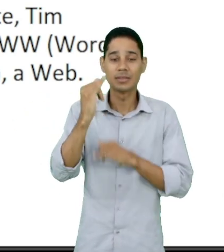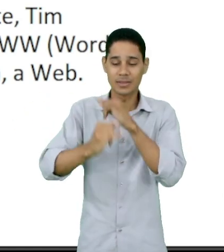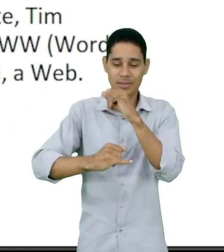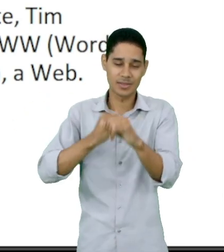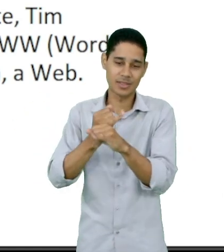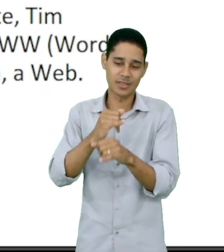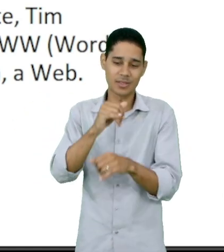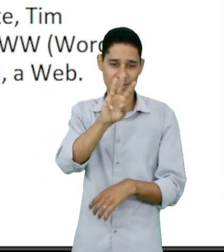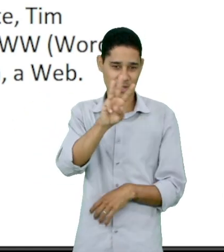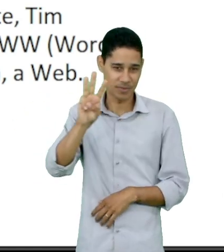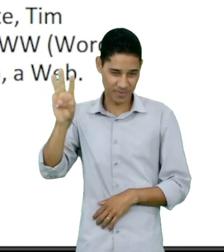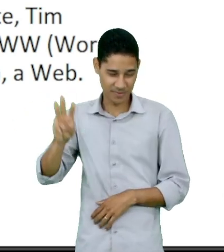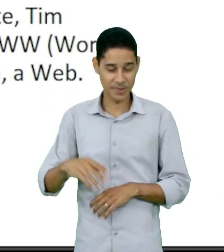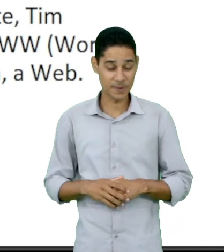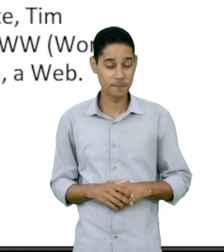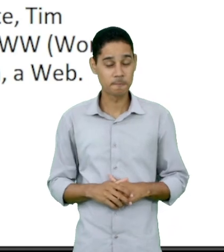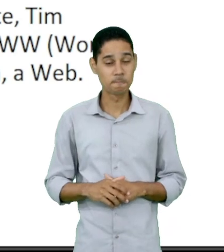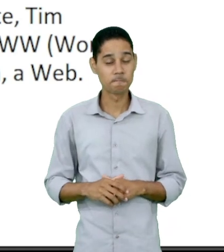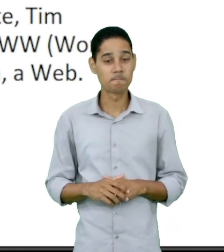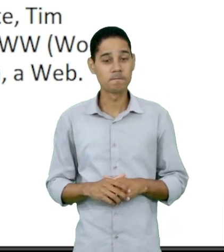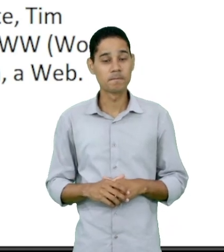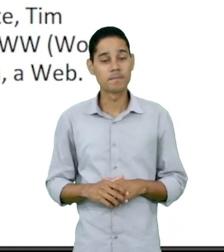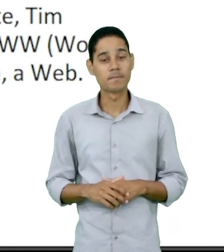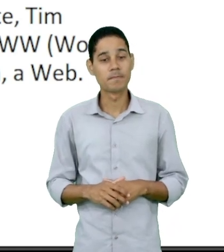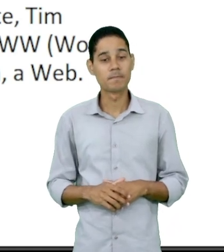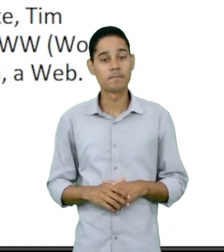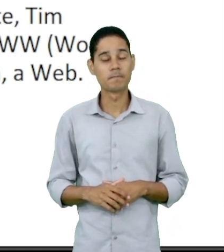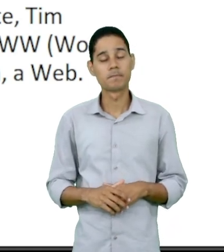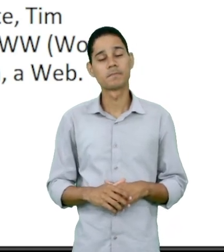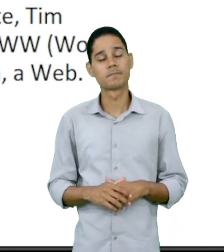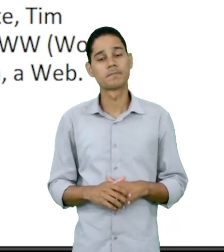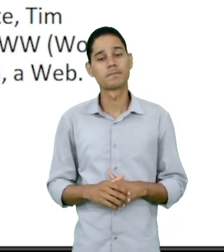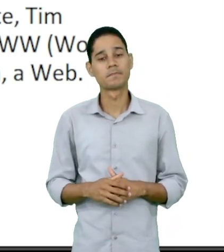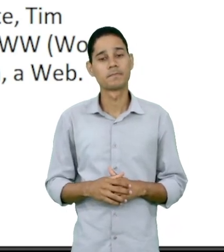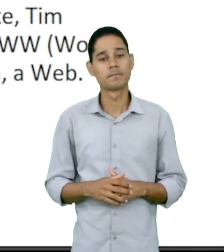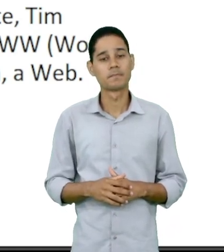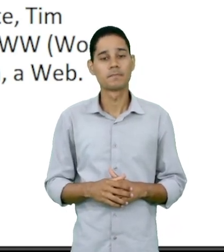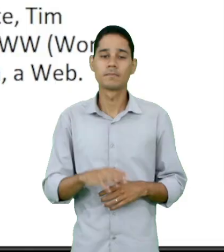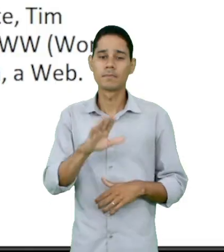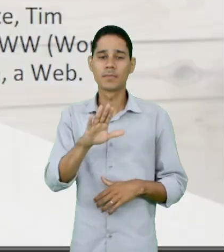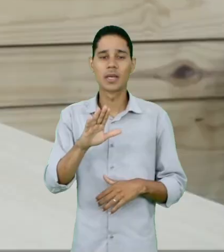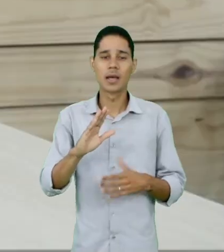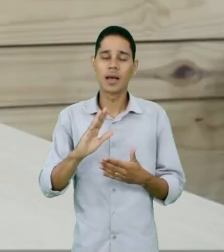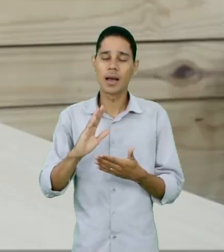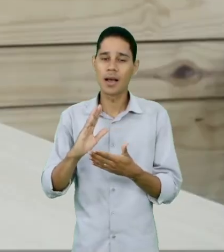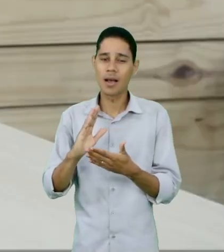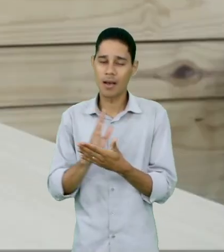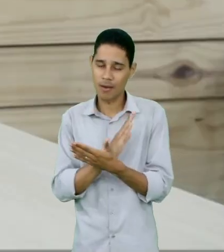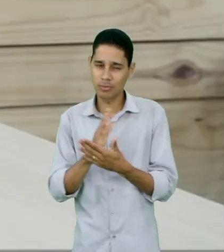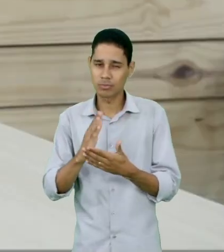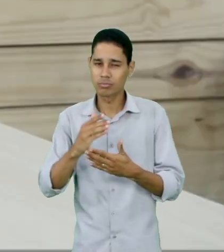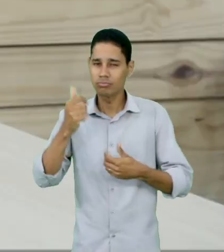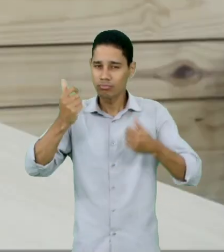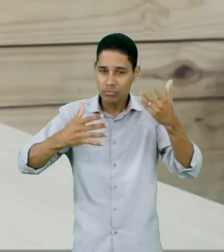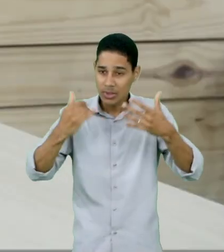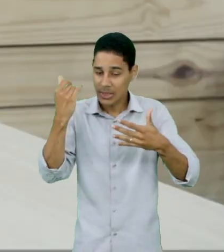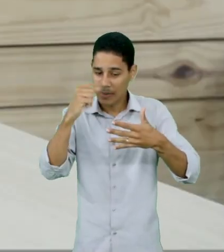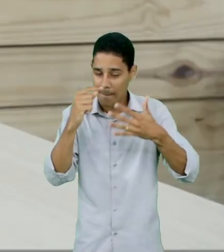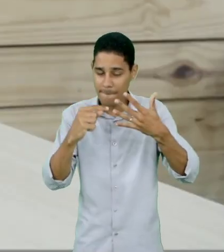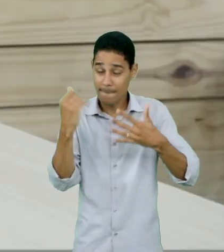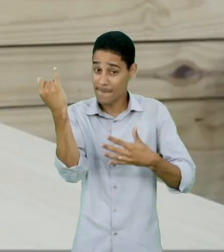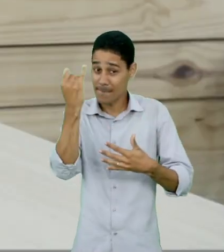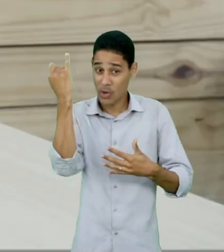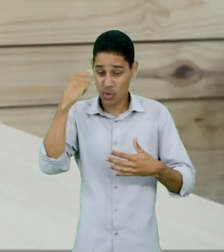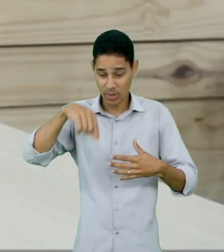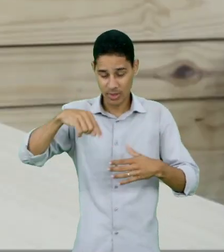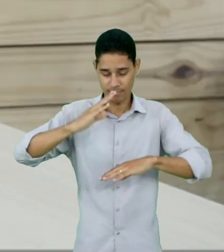de hoje, tá? Então, assim, tem alguns pontos cruciais que a gente vai passar aqui nessa competência